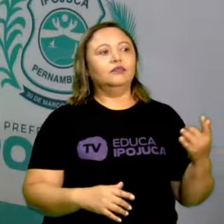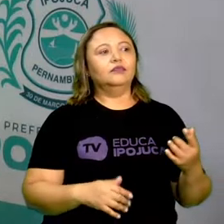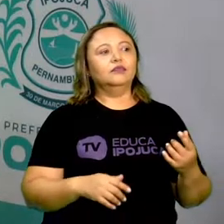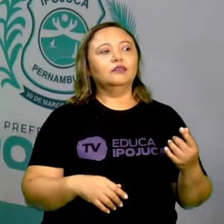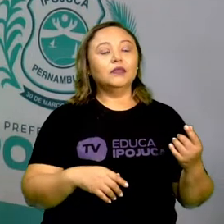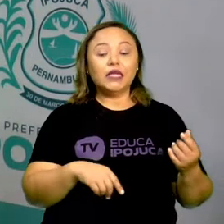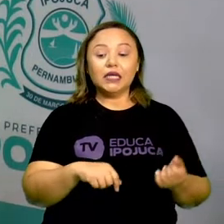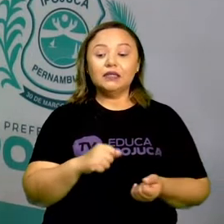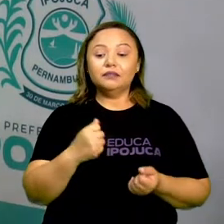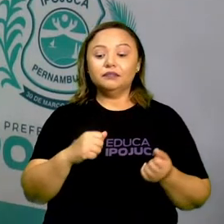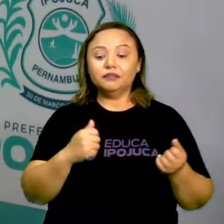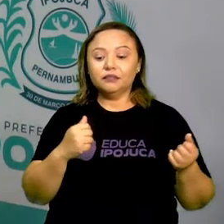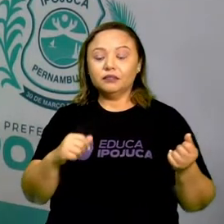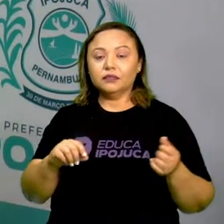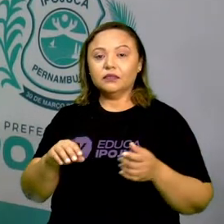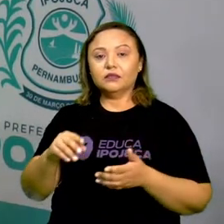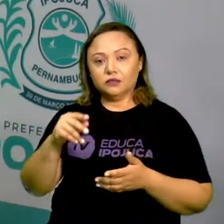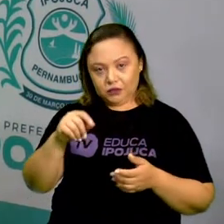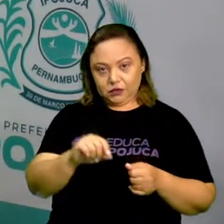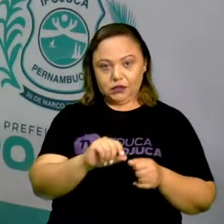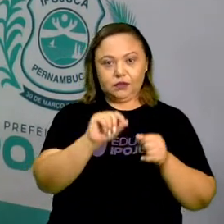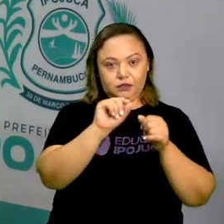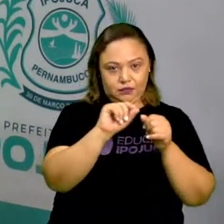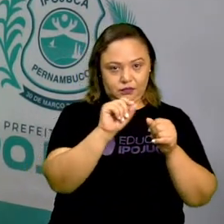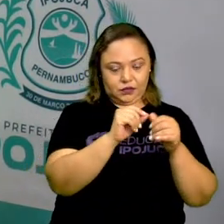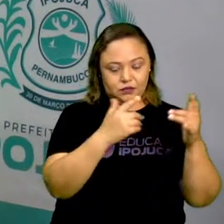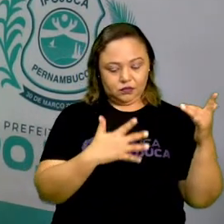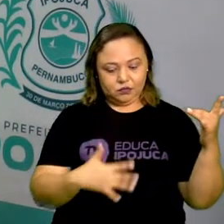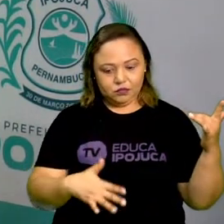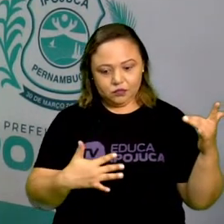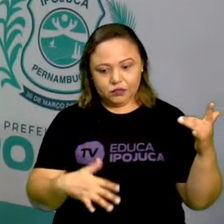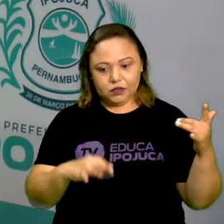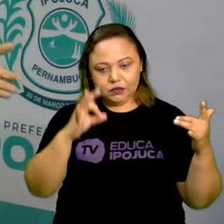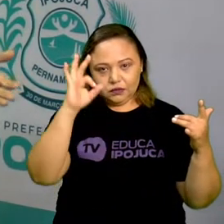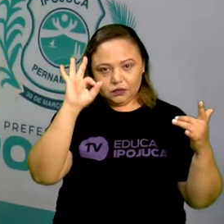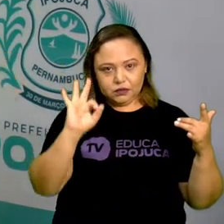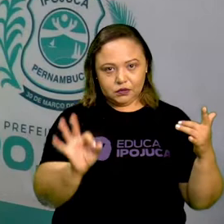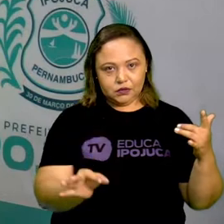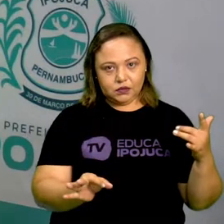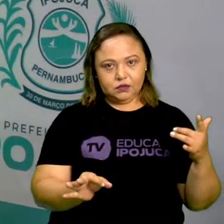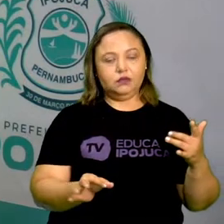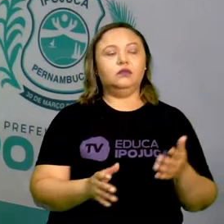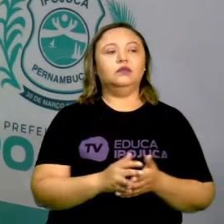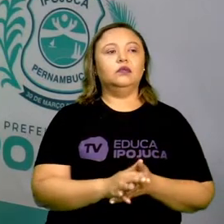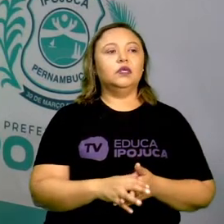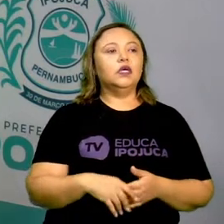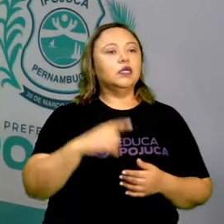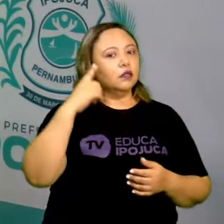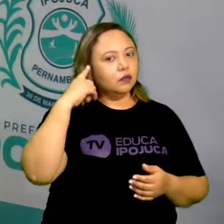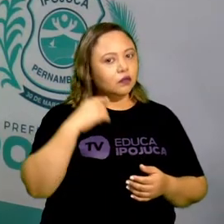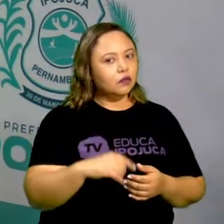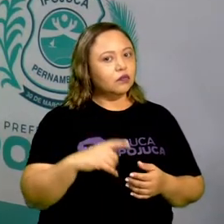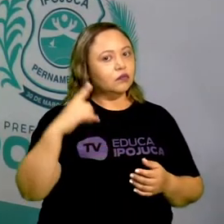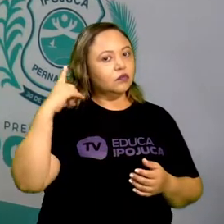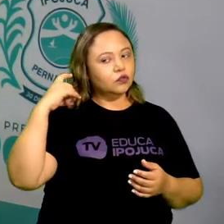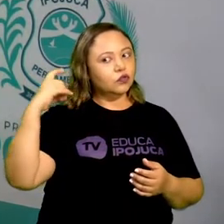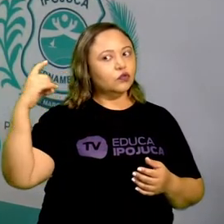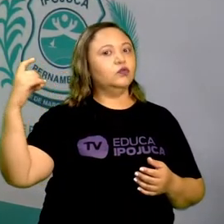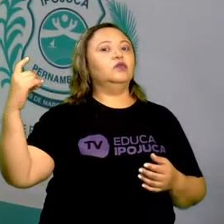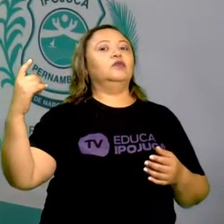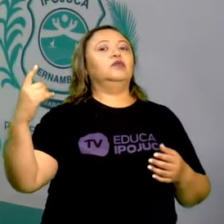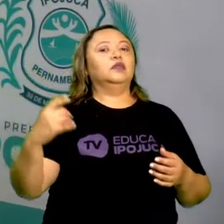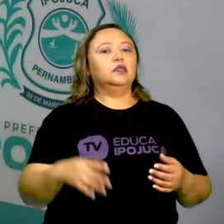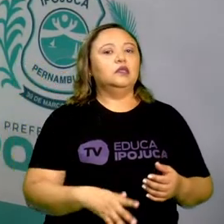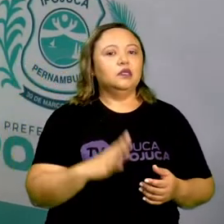bem tocado parece que as palavras saem do som, né? Isso então. São instrumentos que produzem som